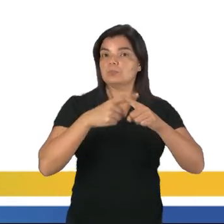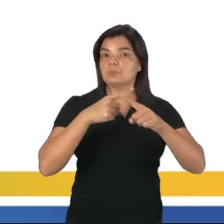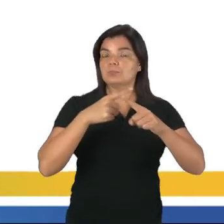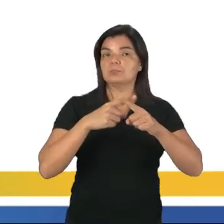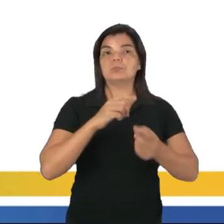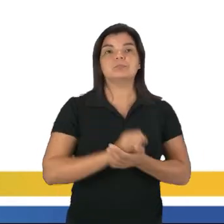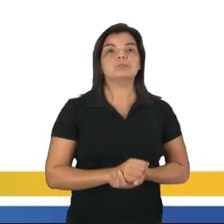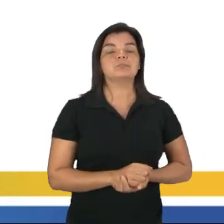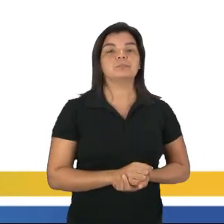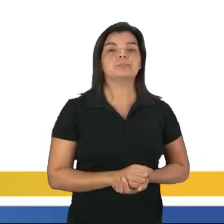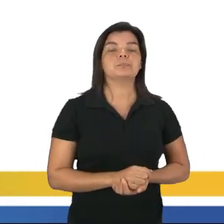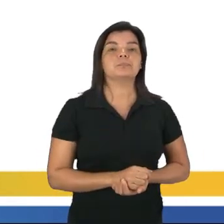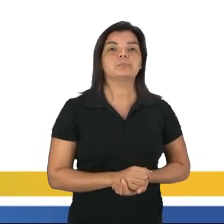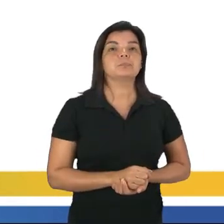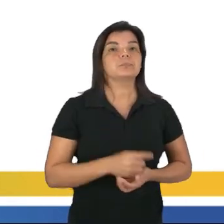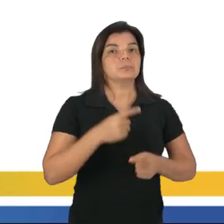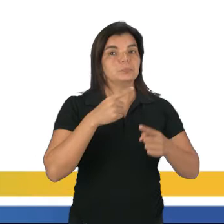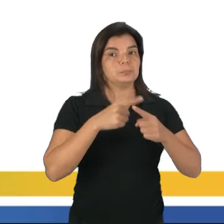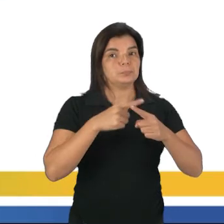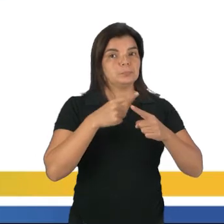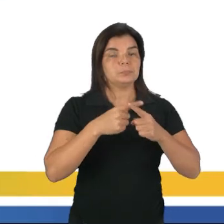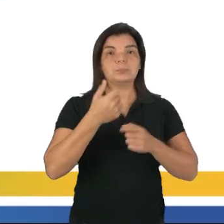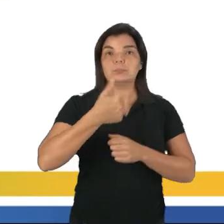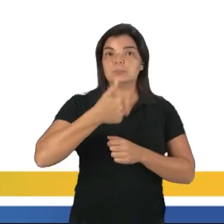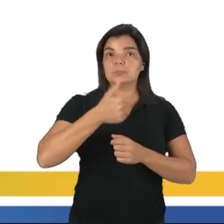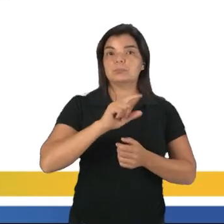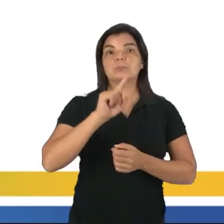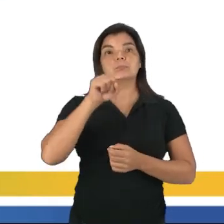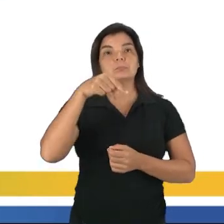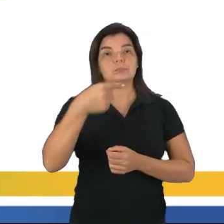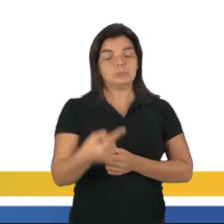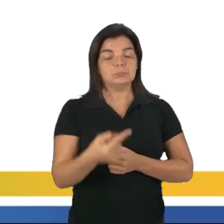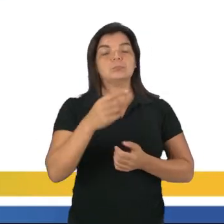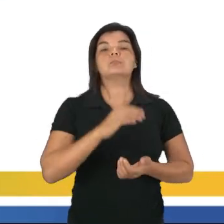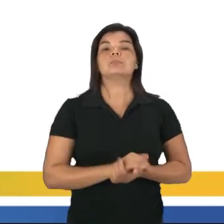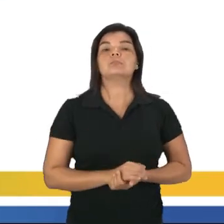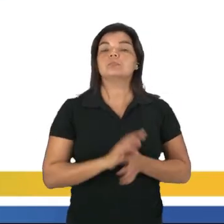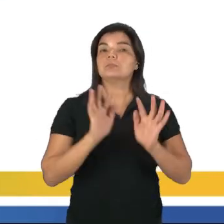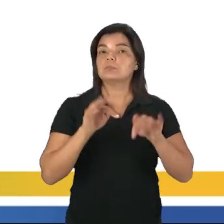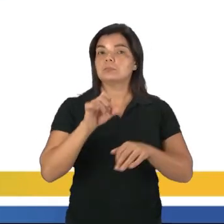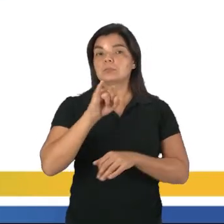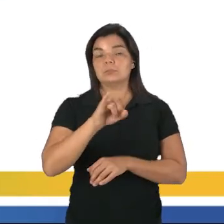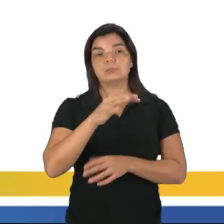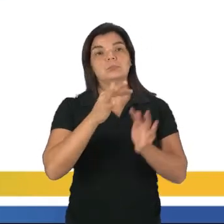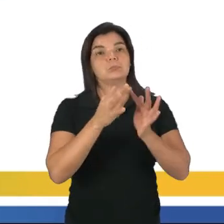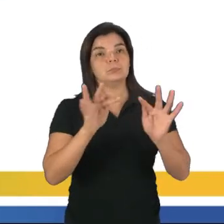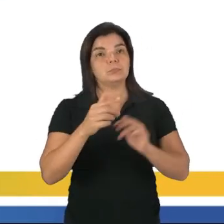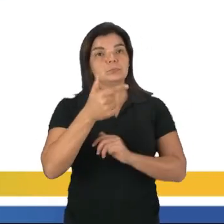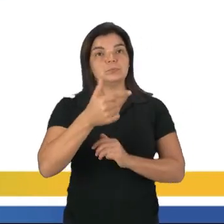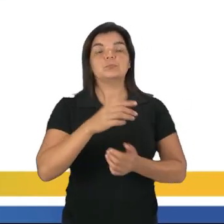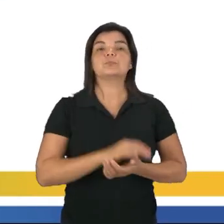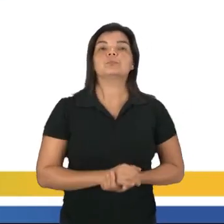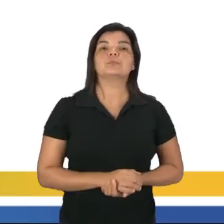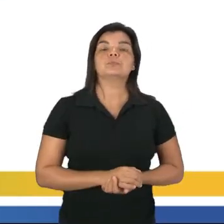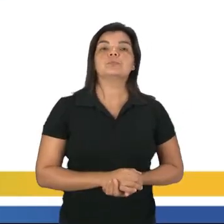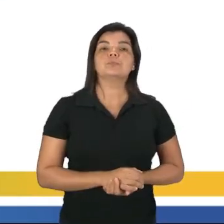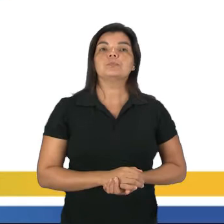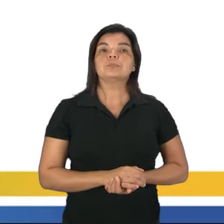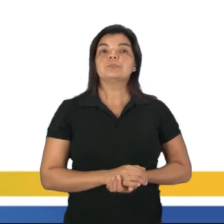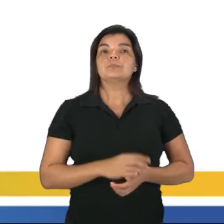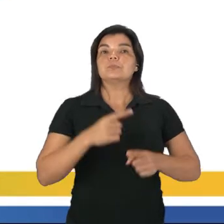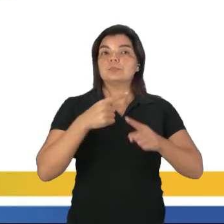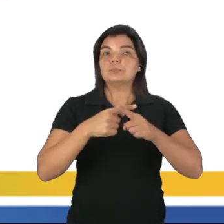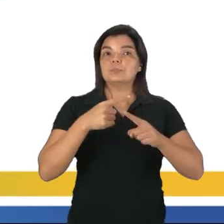multiplicação. Então, vamos ali primeiro multiplicar, certo? Para depois tirar a conclusão se é ou não do segundo grau. Então, fazendo ali